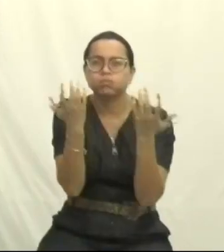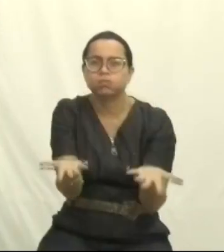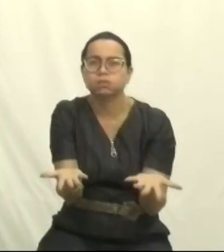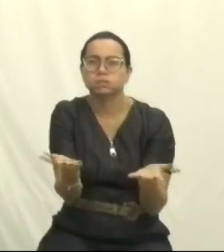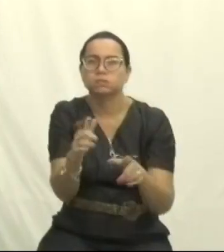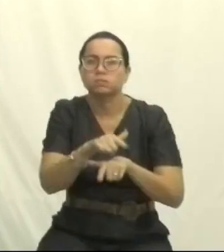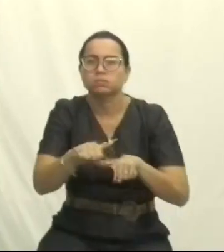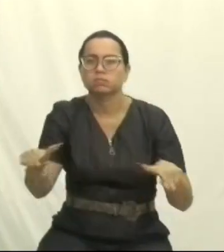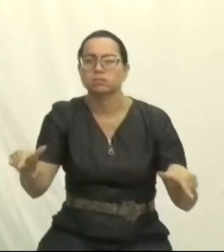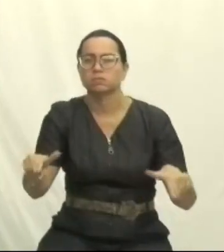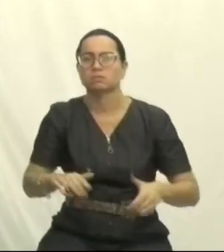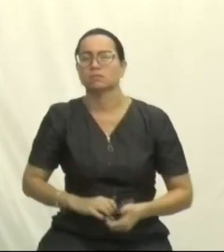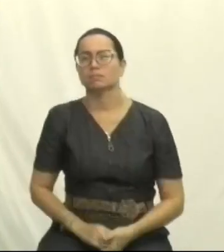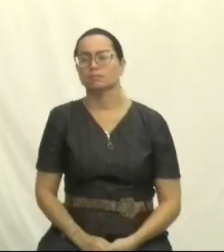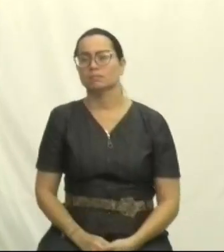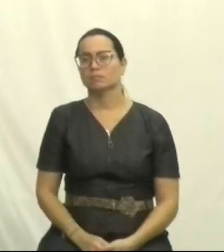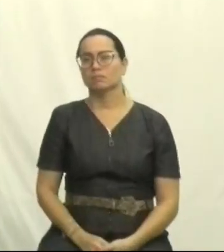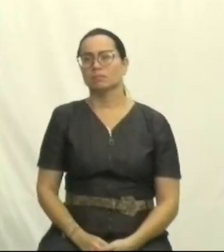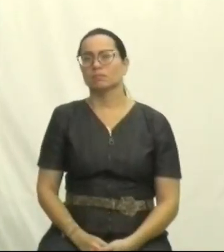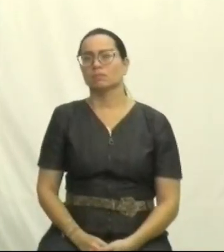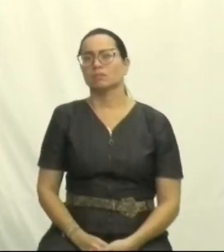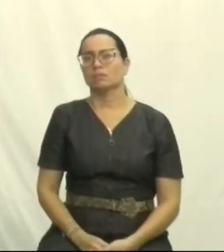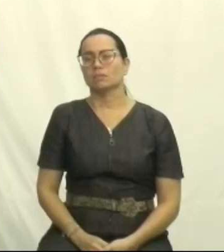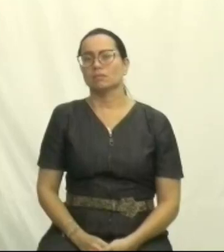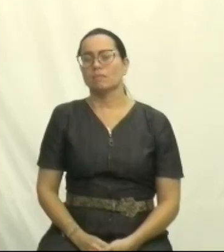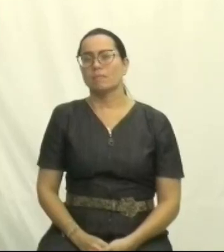Amazônia, com a ministra